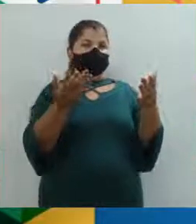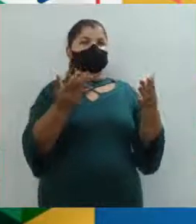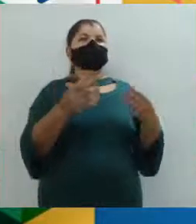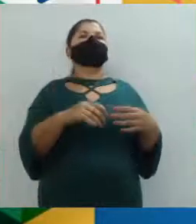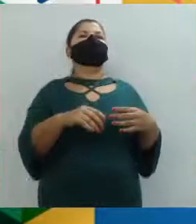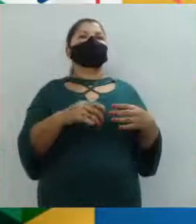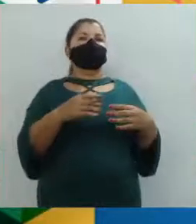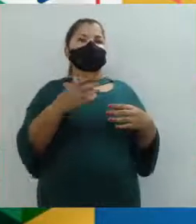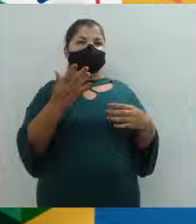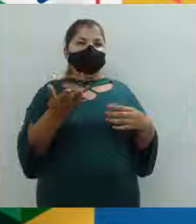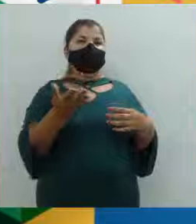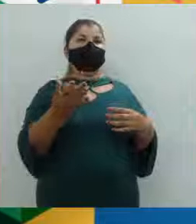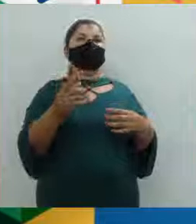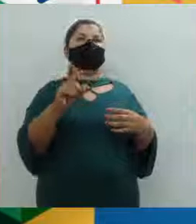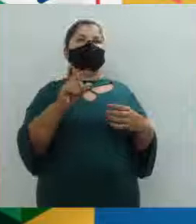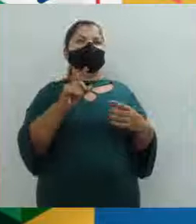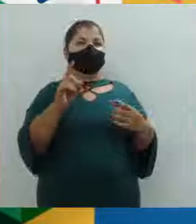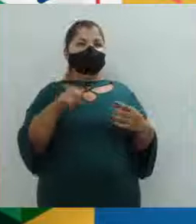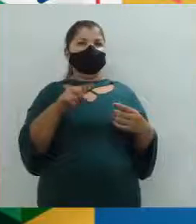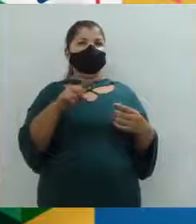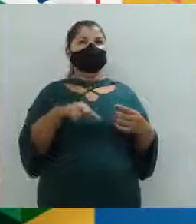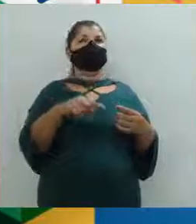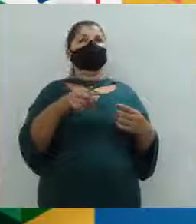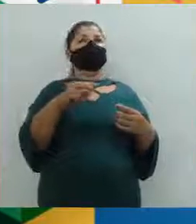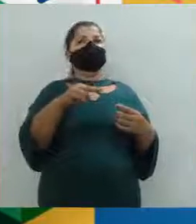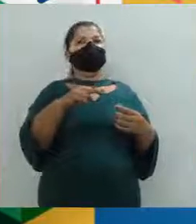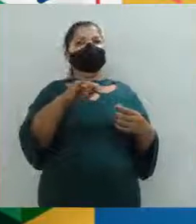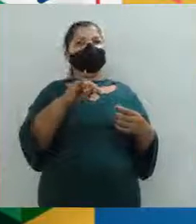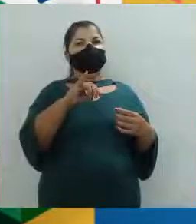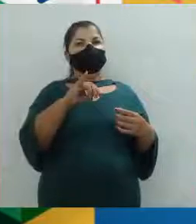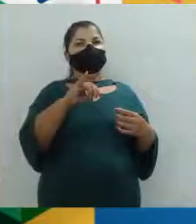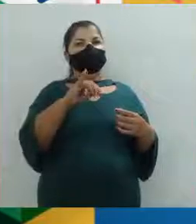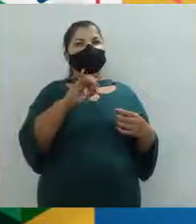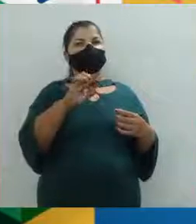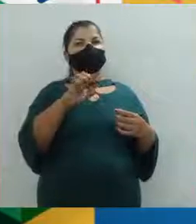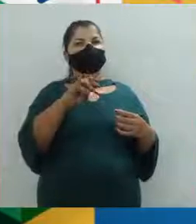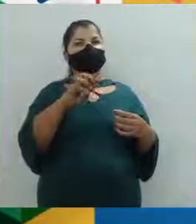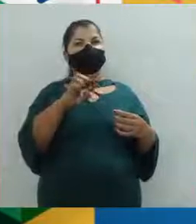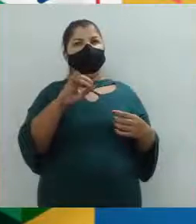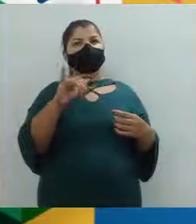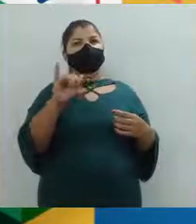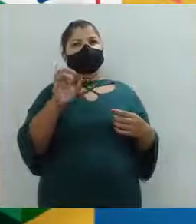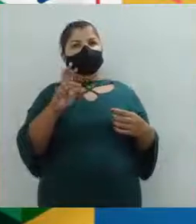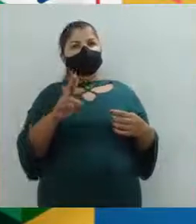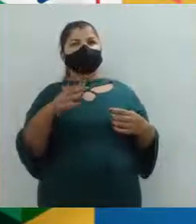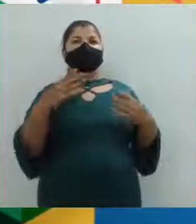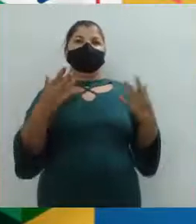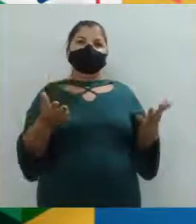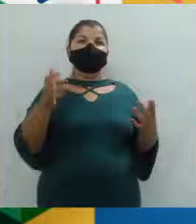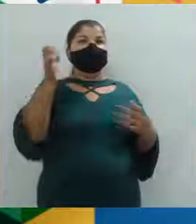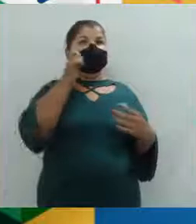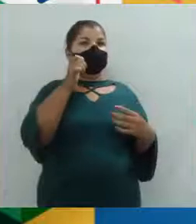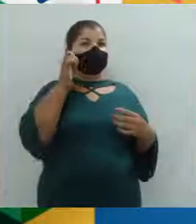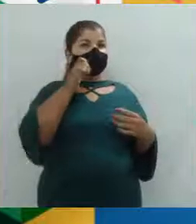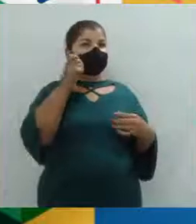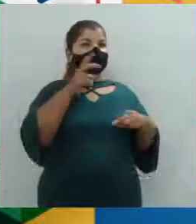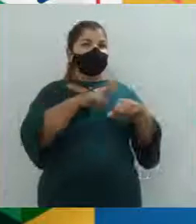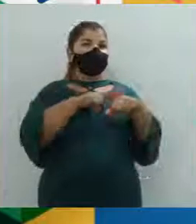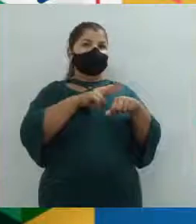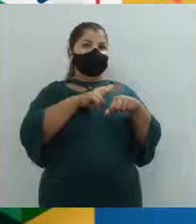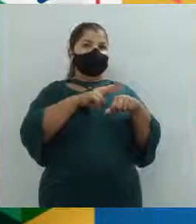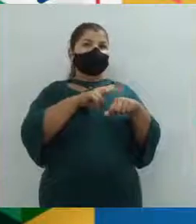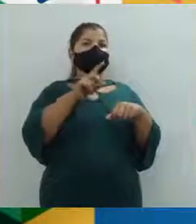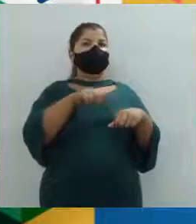da obra arquitetônica que a gente está vendo, foi de Oscar Niemeyer, mas os vitrais foram feitos por Marianne Perret, que hoje ela é